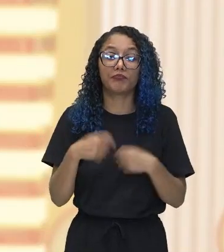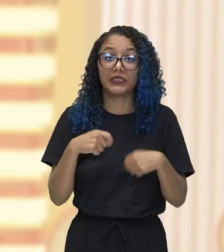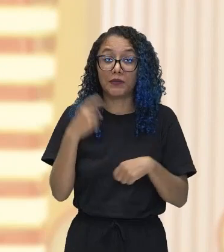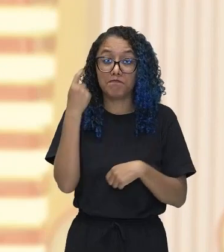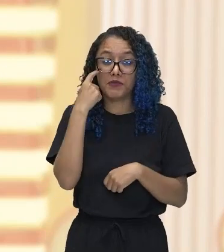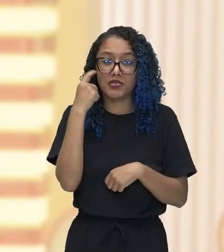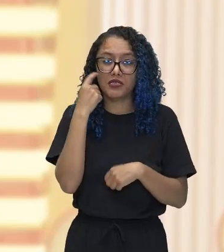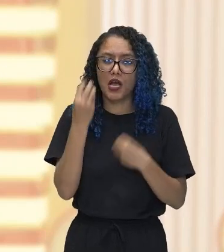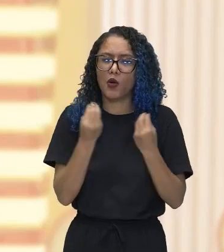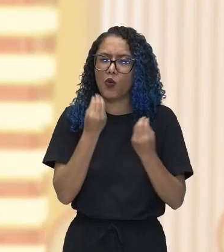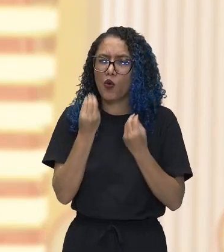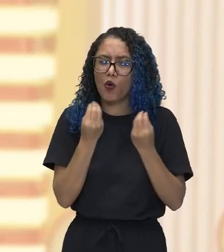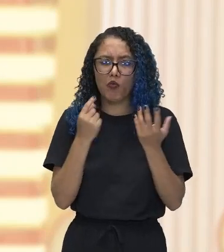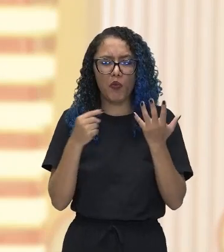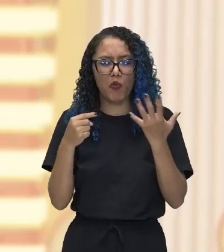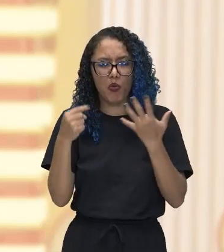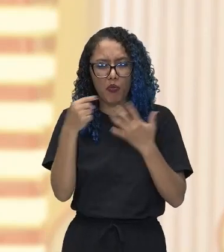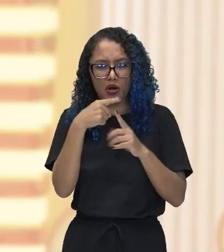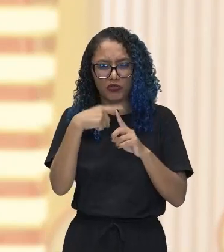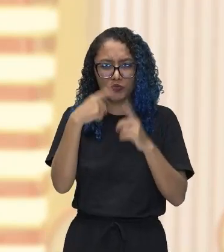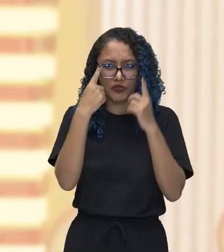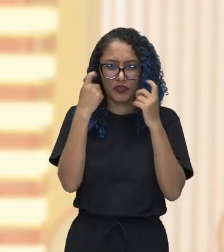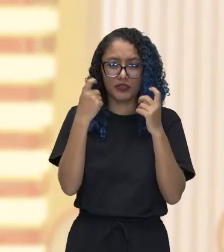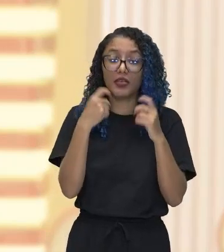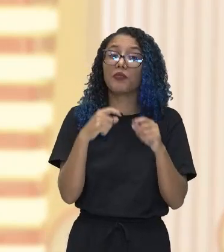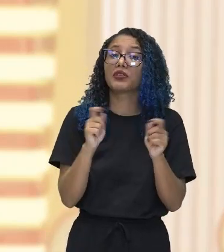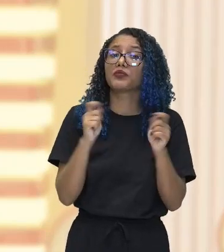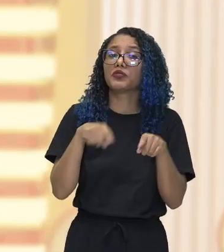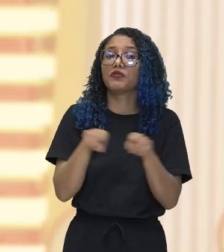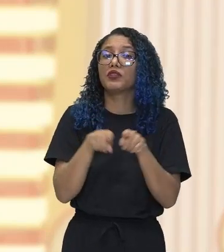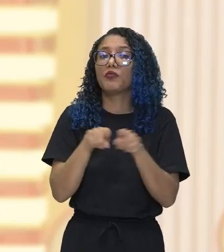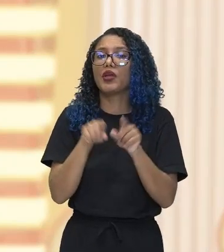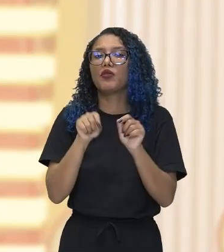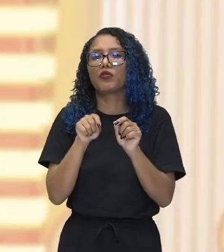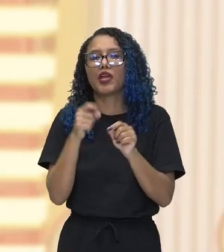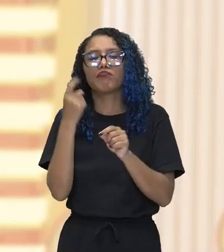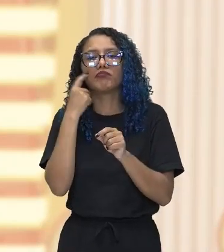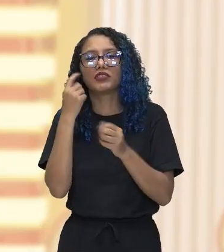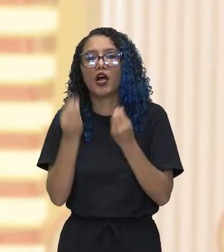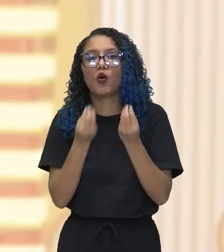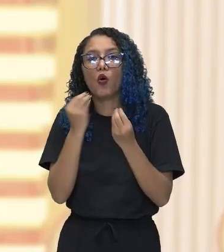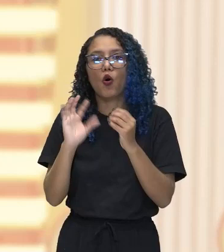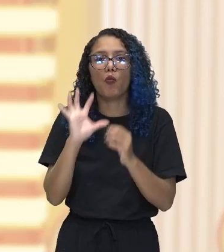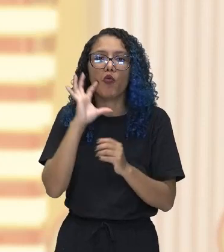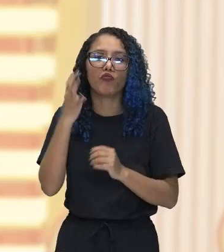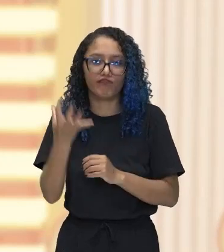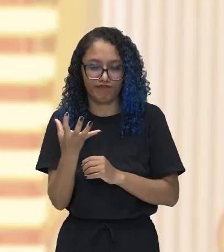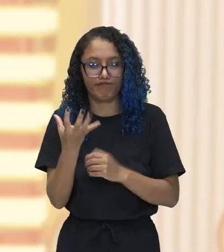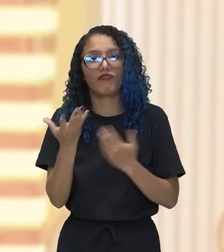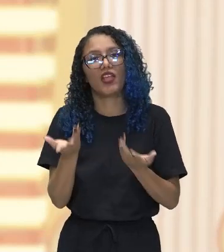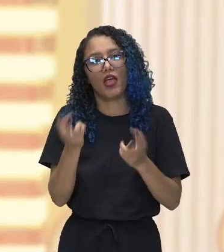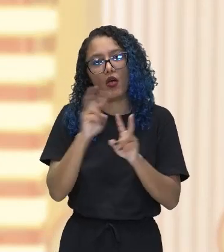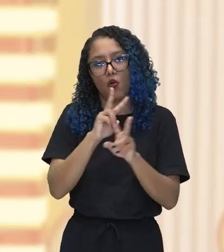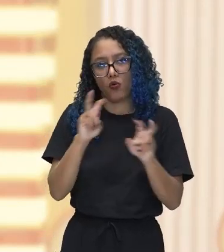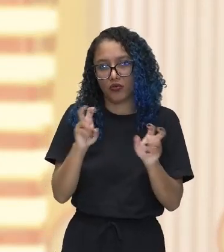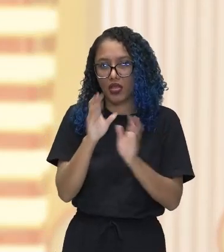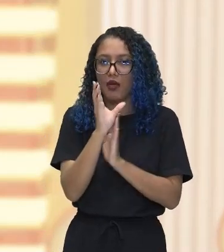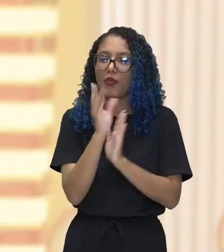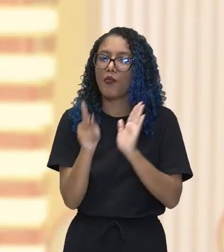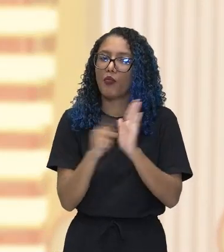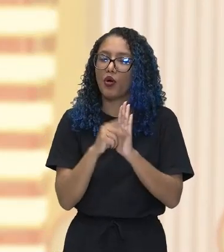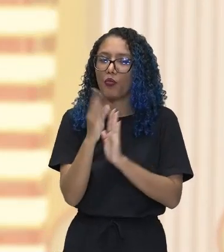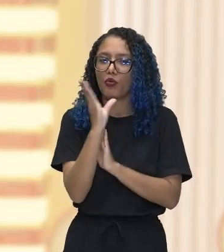nesses casos para a gente poder, então, pensar também o quê? Em soluções, que é, então, o tema desta nossa Unidade